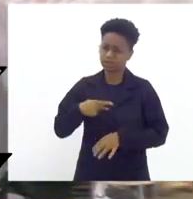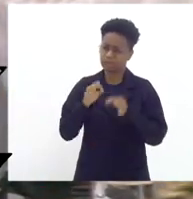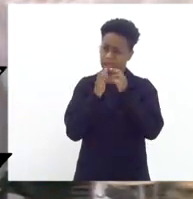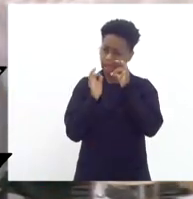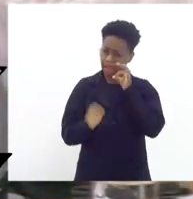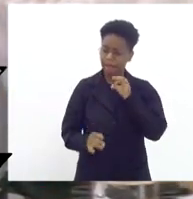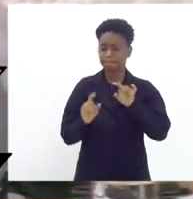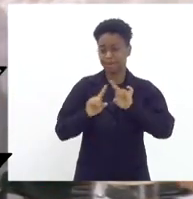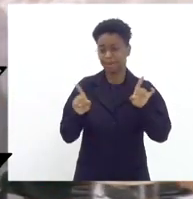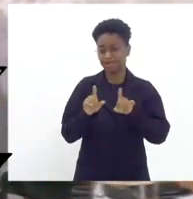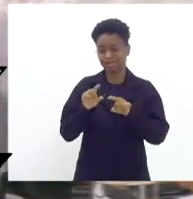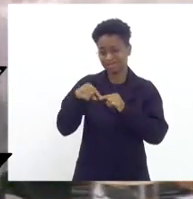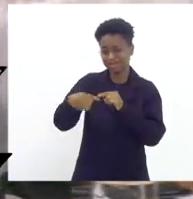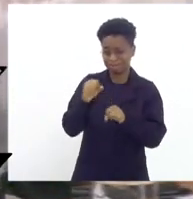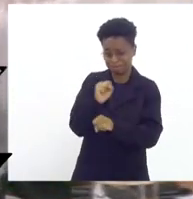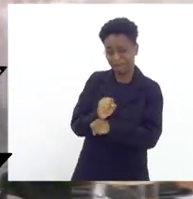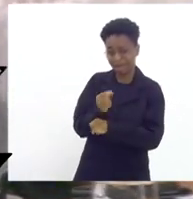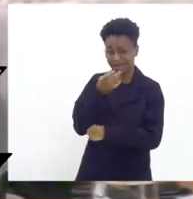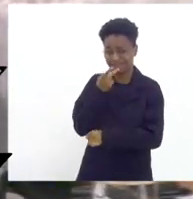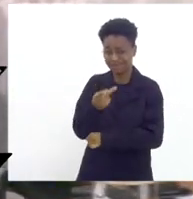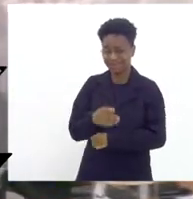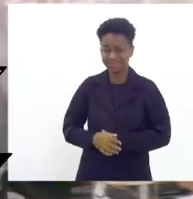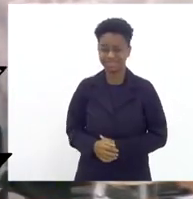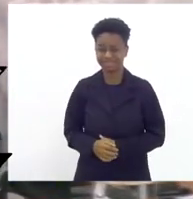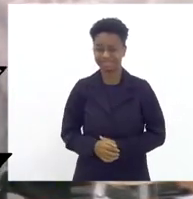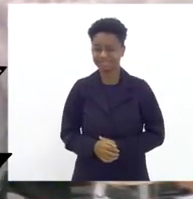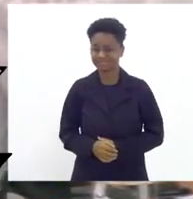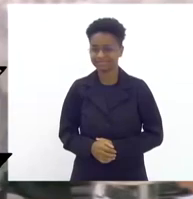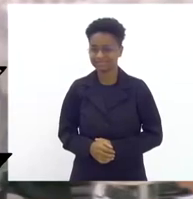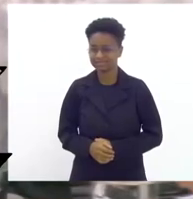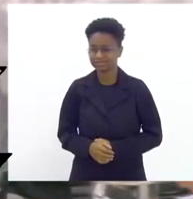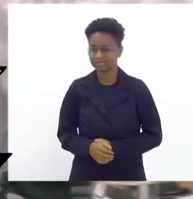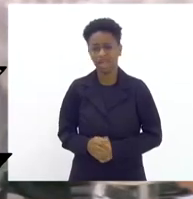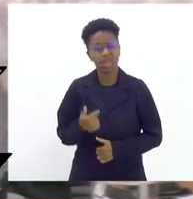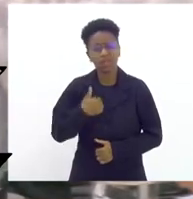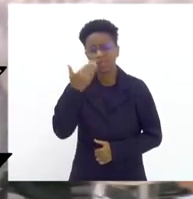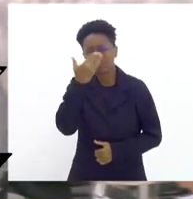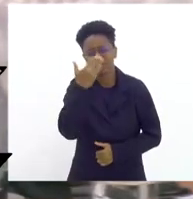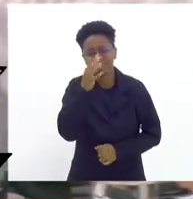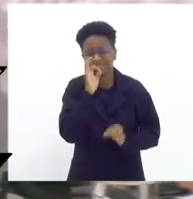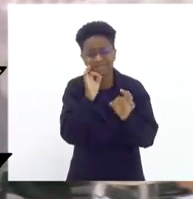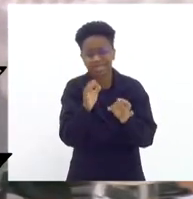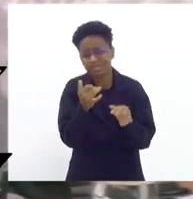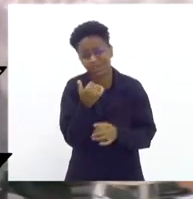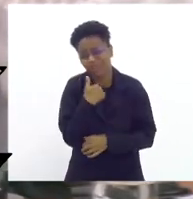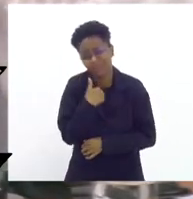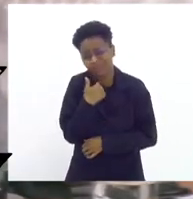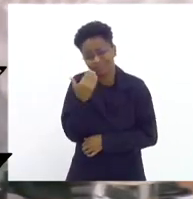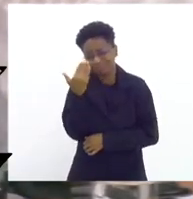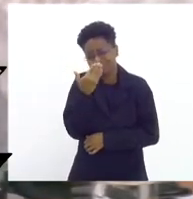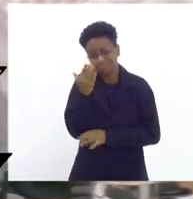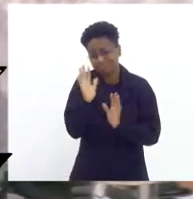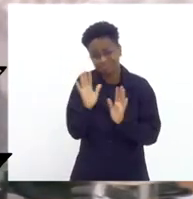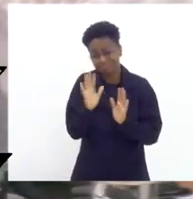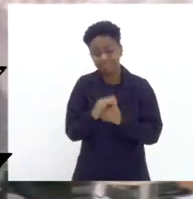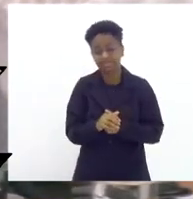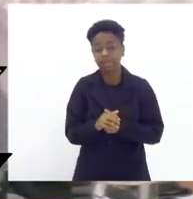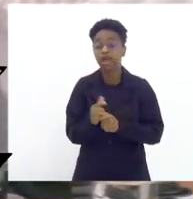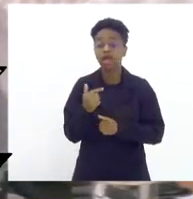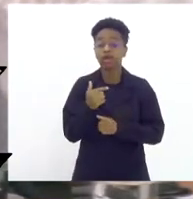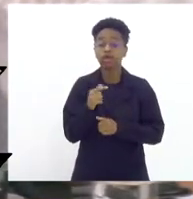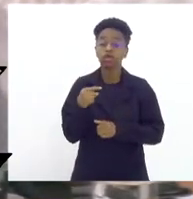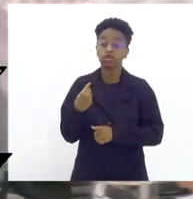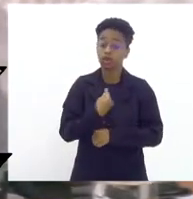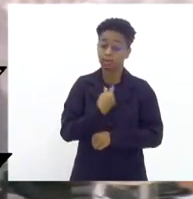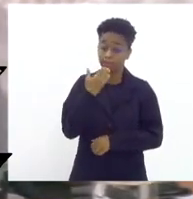param Em algum momento Ah eu não enxergo bem então nem tô vendo isso é Nós entramos também com